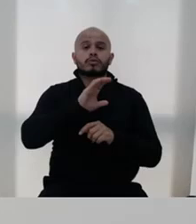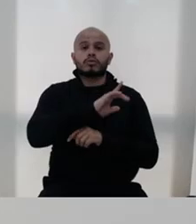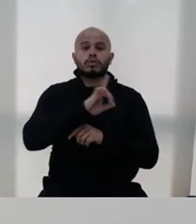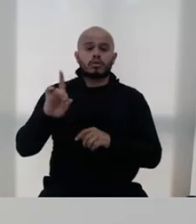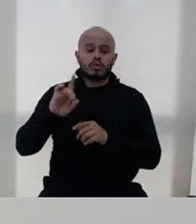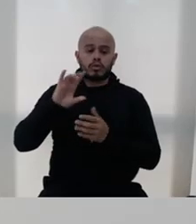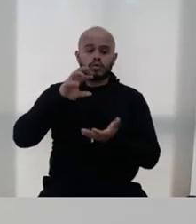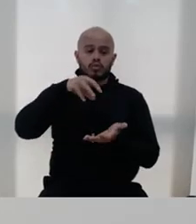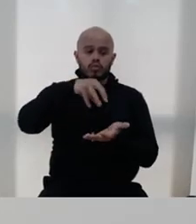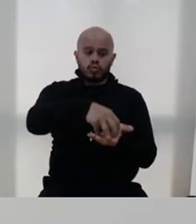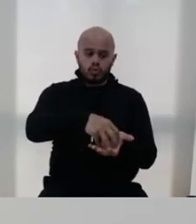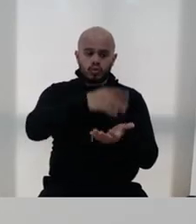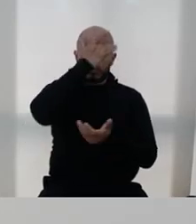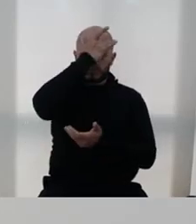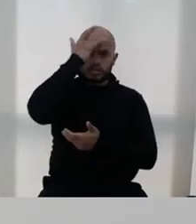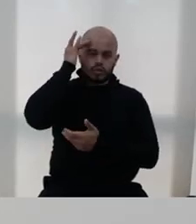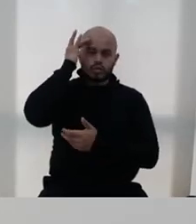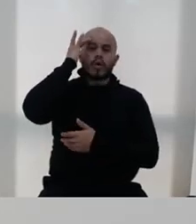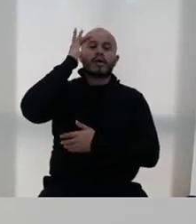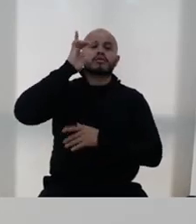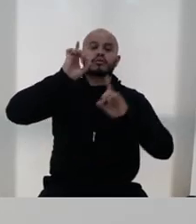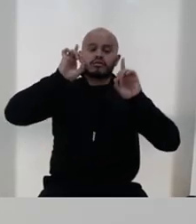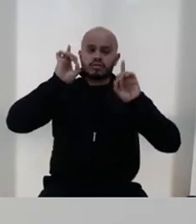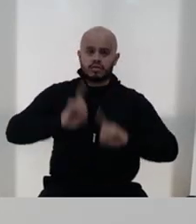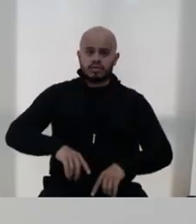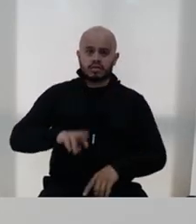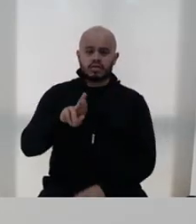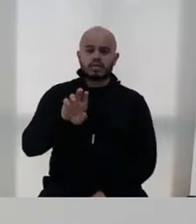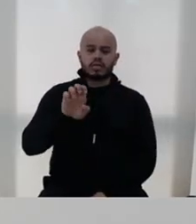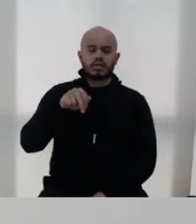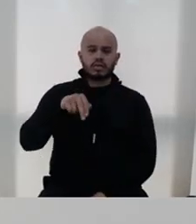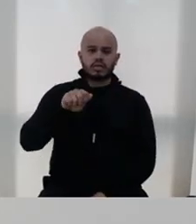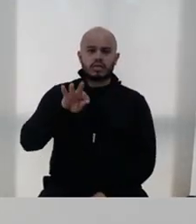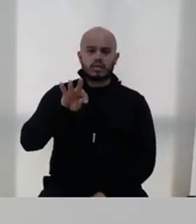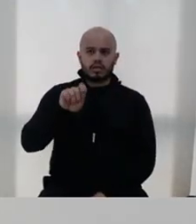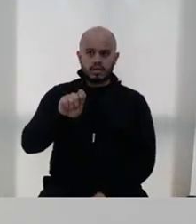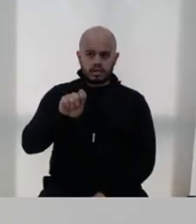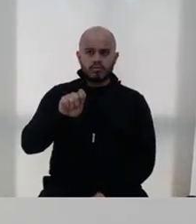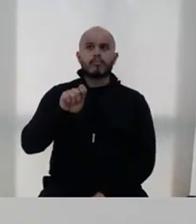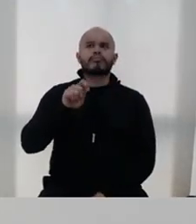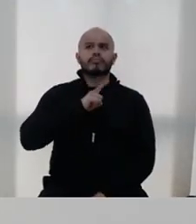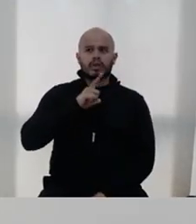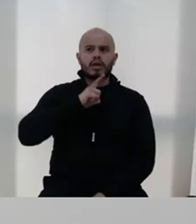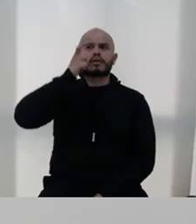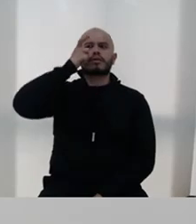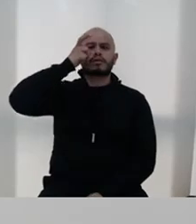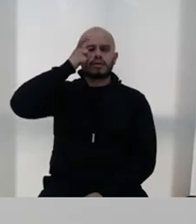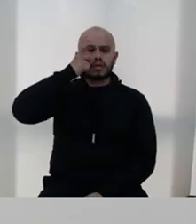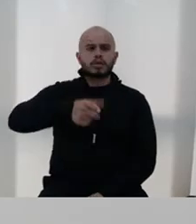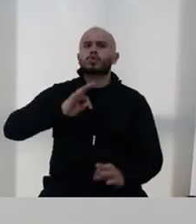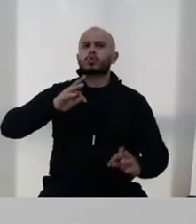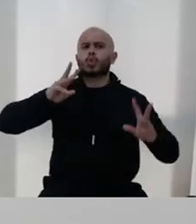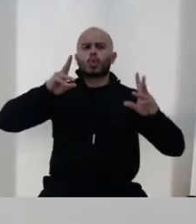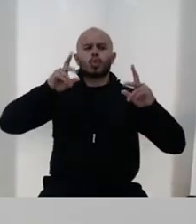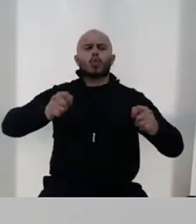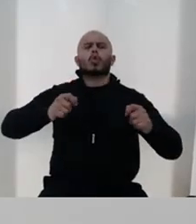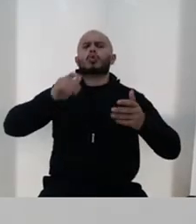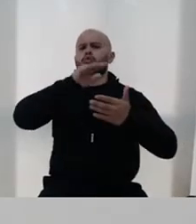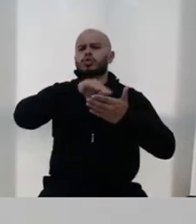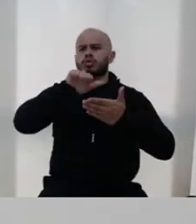núcleo de pessoas com deficiência da Defensoria Pública, a doutora Renata Tibiriçá. Então, há todo o interesse da Secretaria de